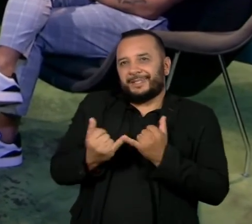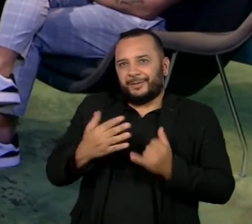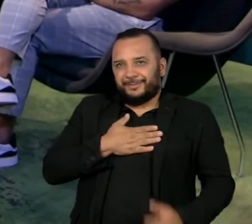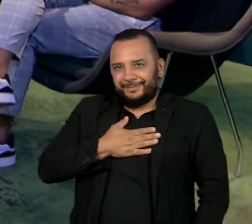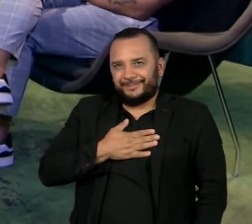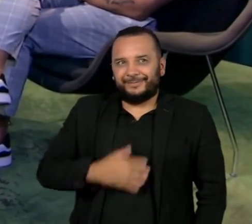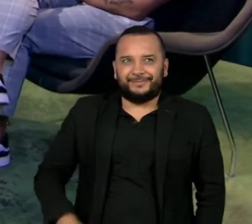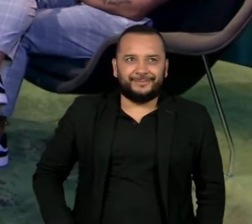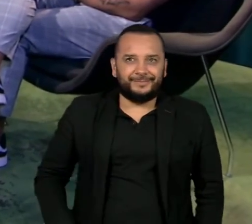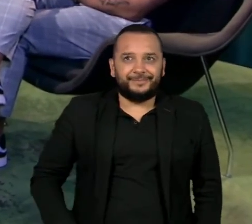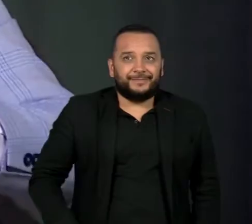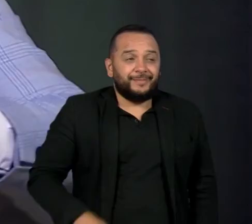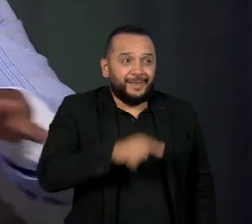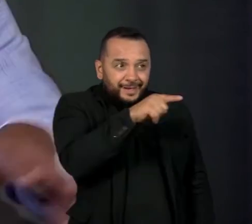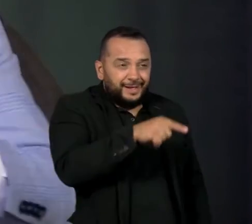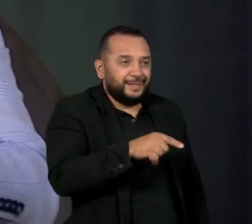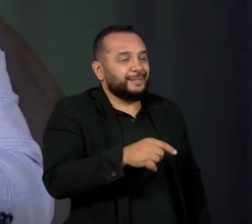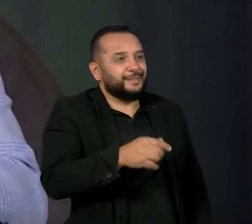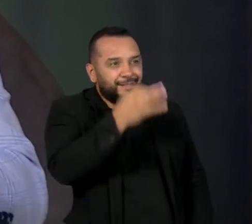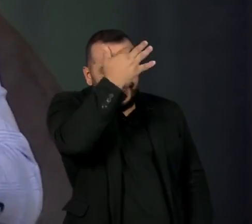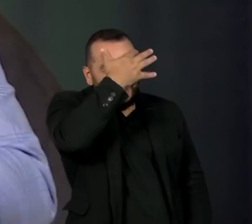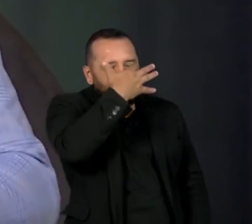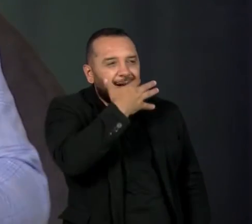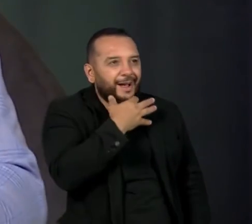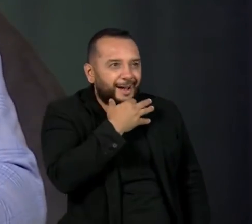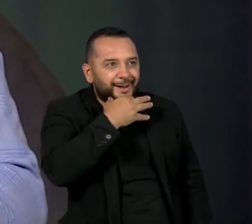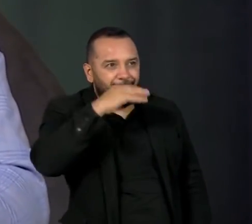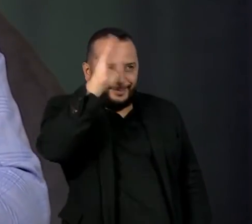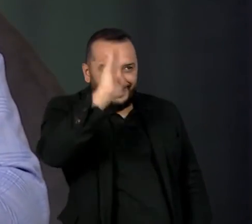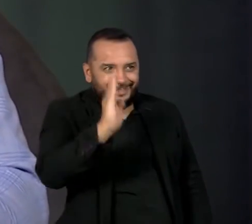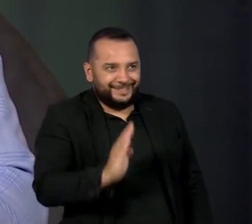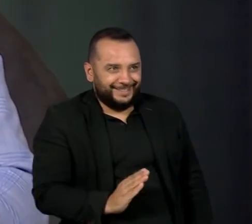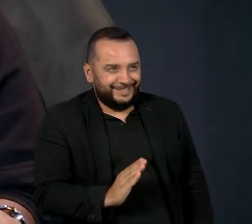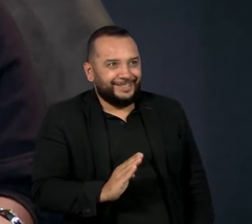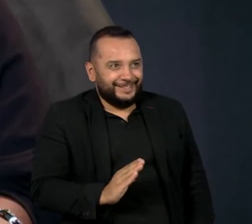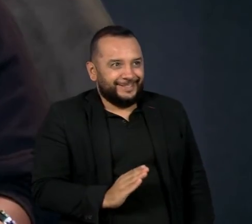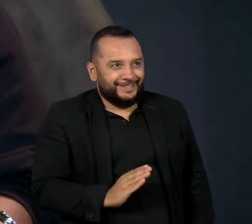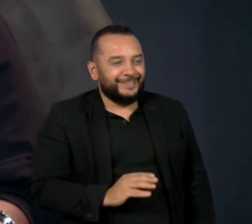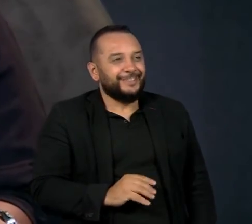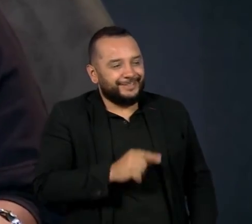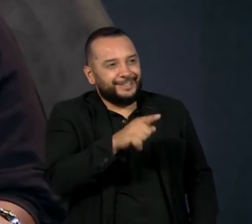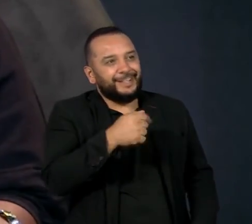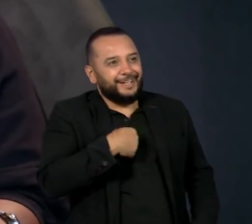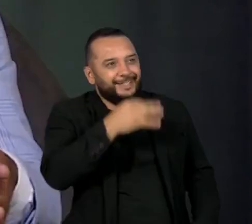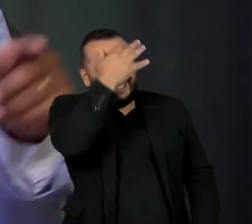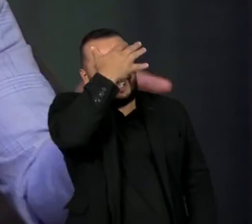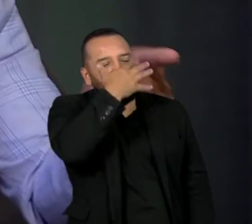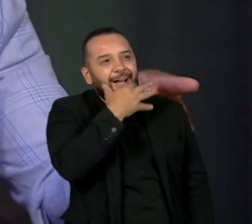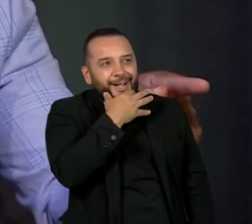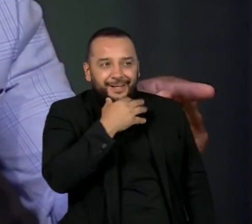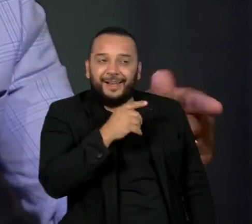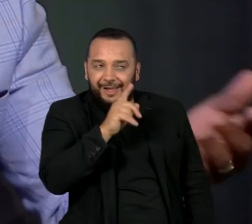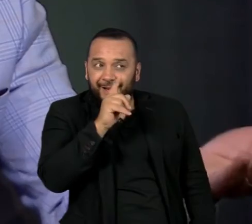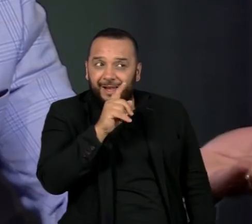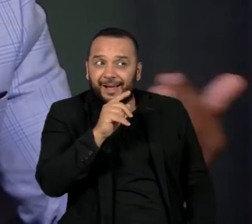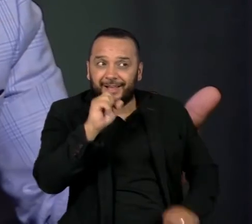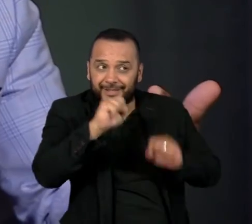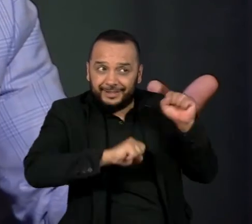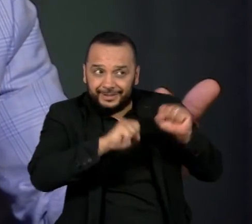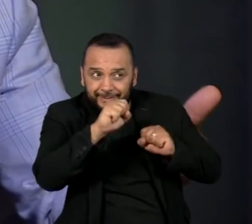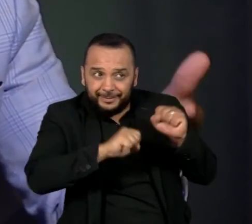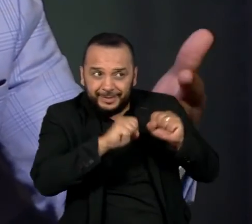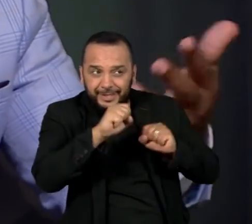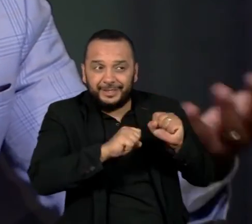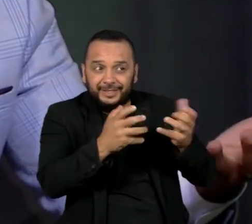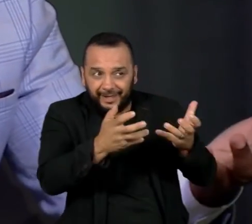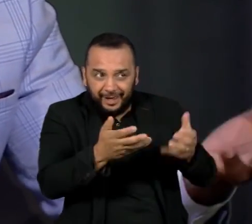cara de brasileiro, esse nós somos a cara da influência do blogueiro, é isso que as empresas prestigiam?